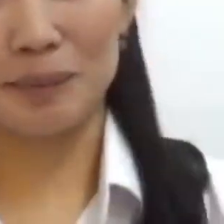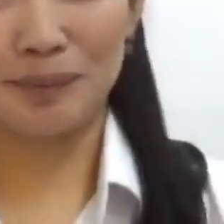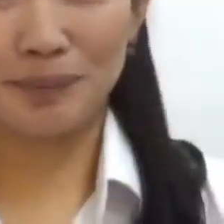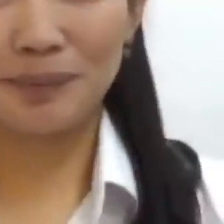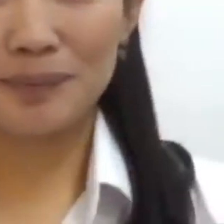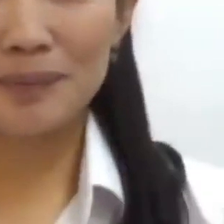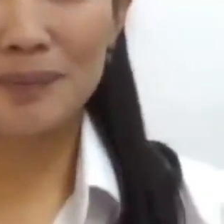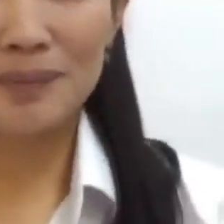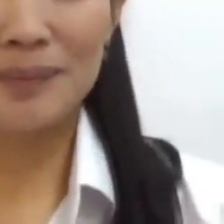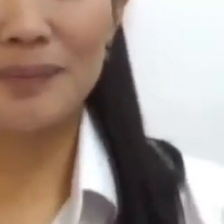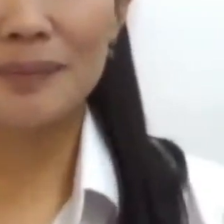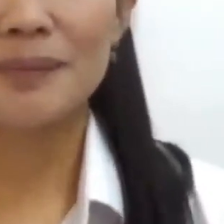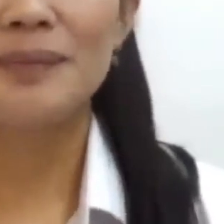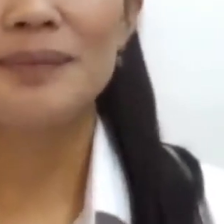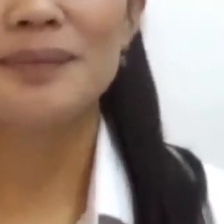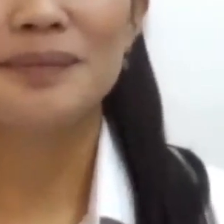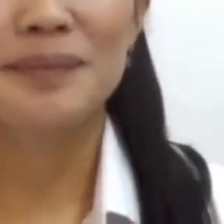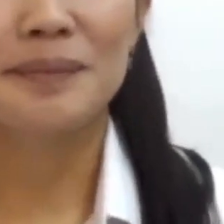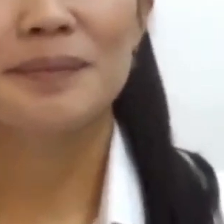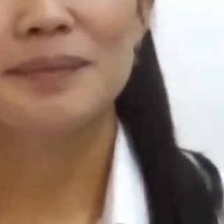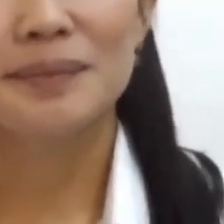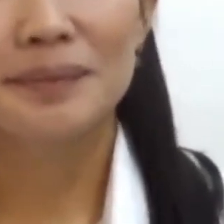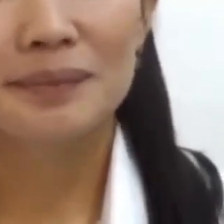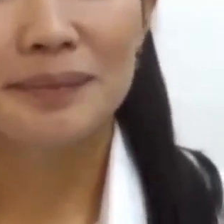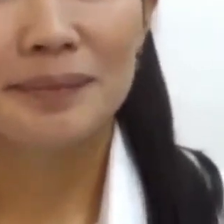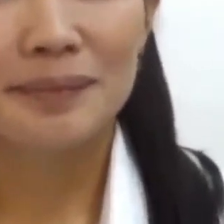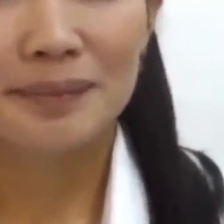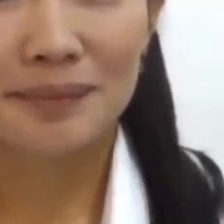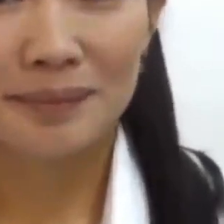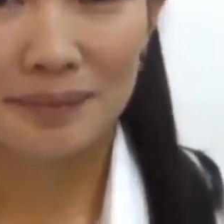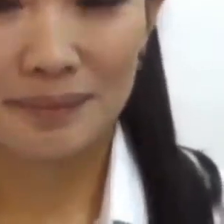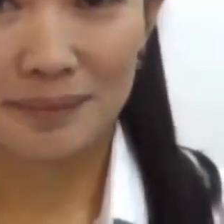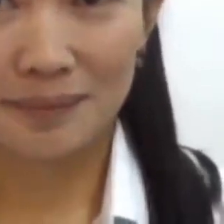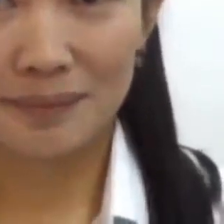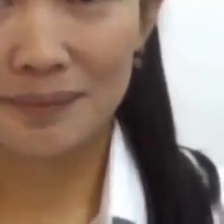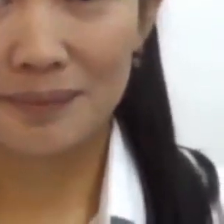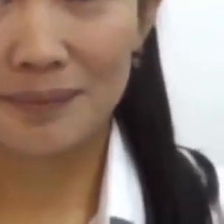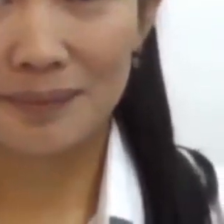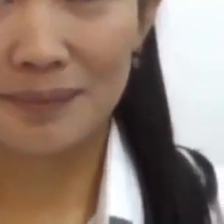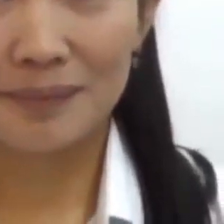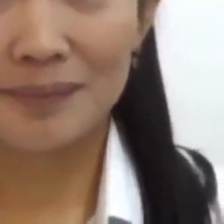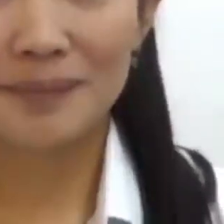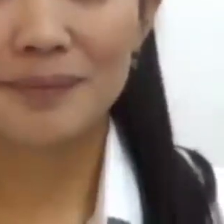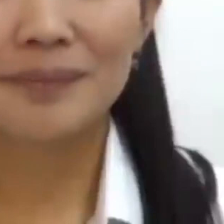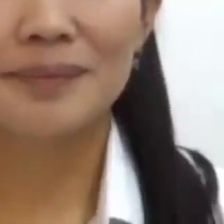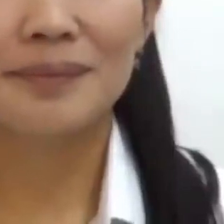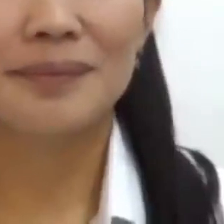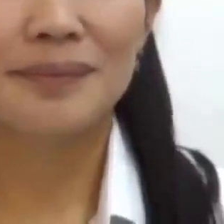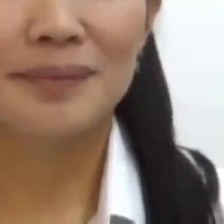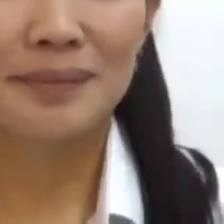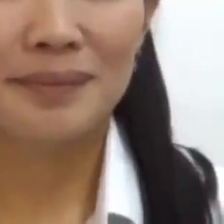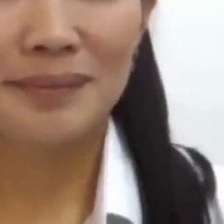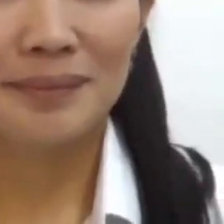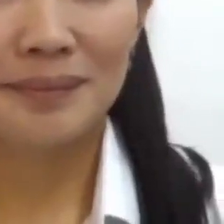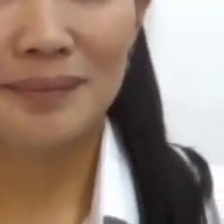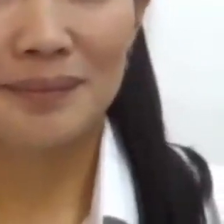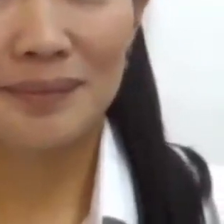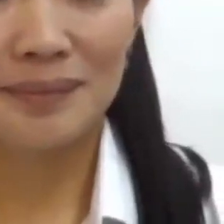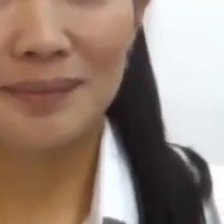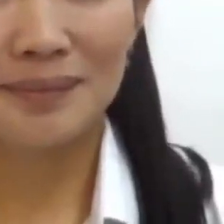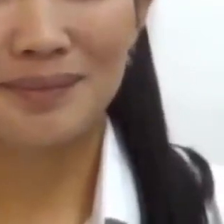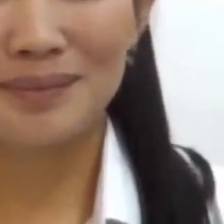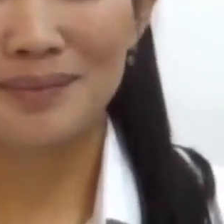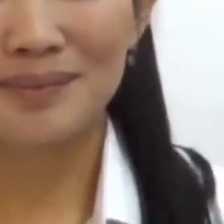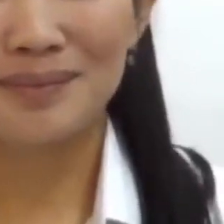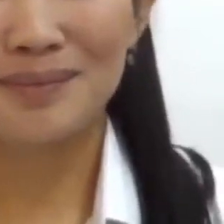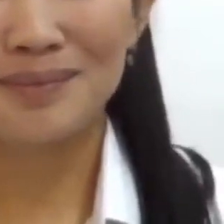Regional Eleitoral de São Paulo. Agradeço aí ao presidente, né, Dr. Fábio Eliseu, e agradeço aos demais Fábios